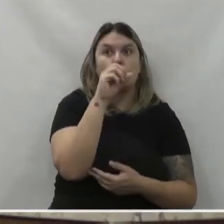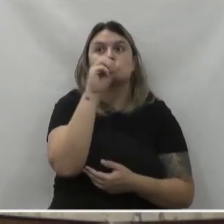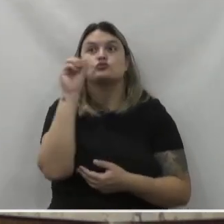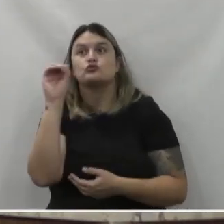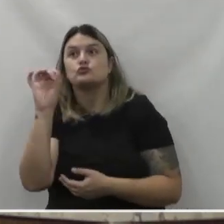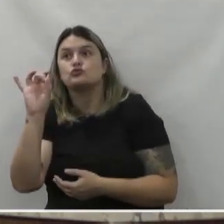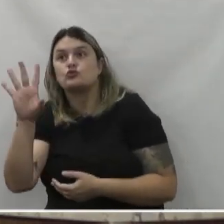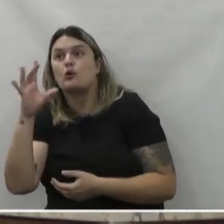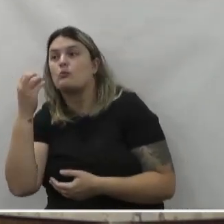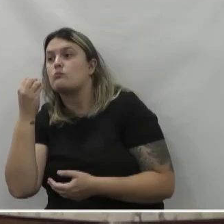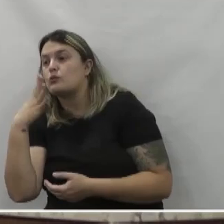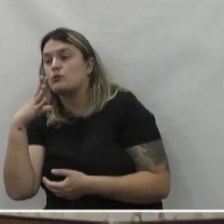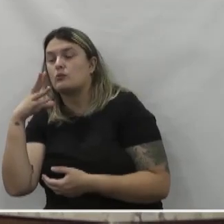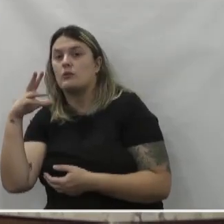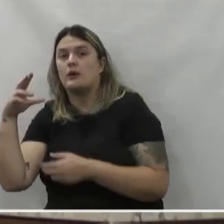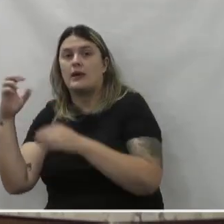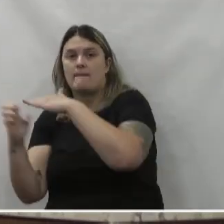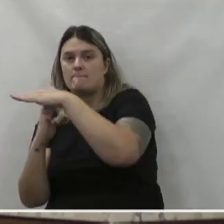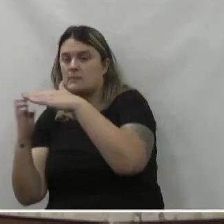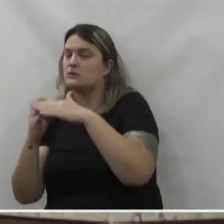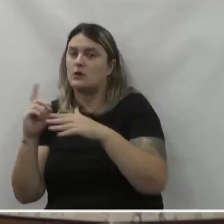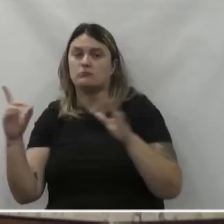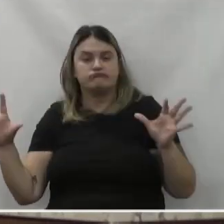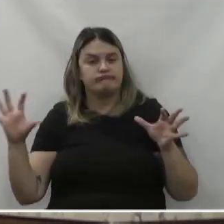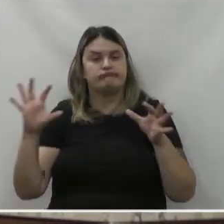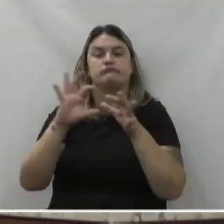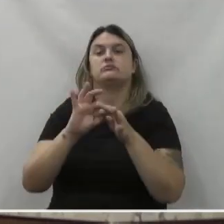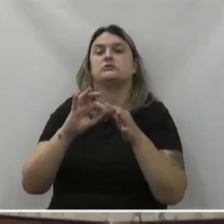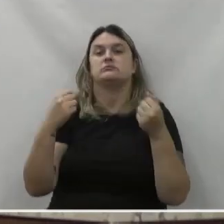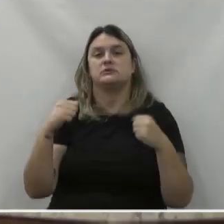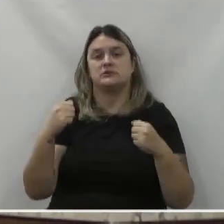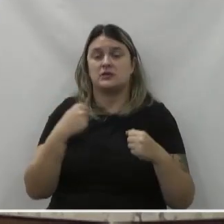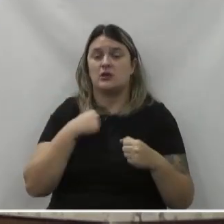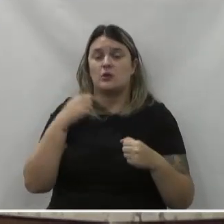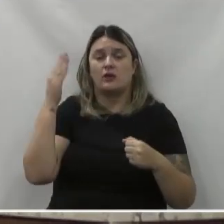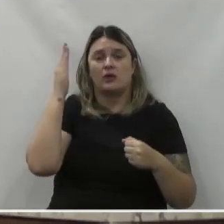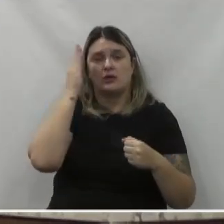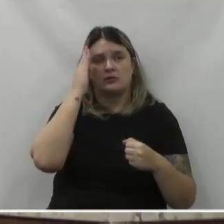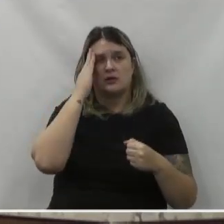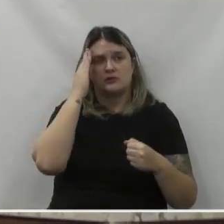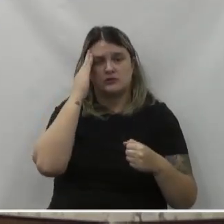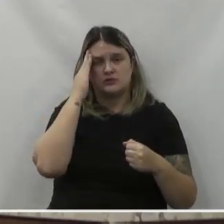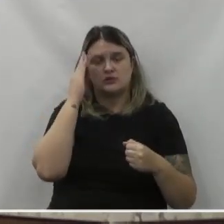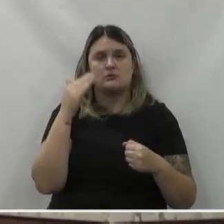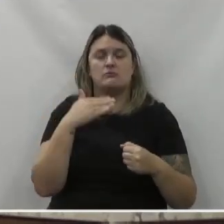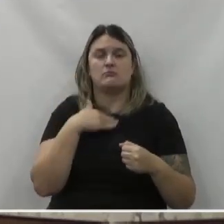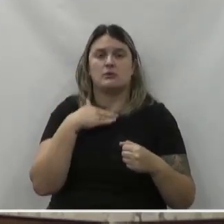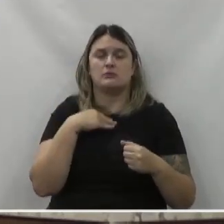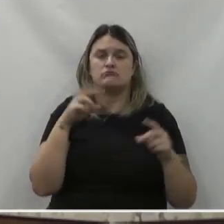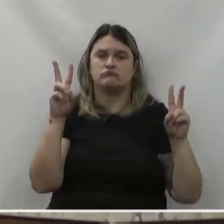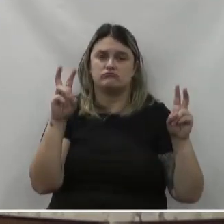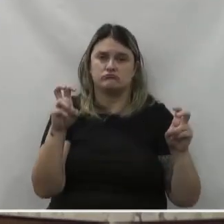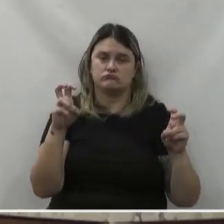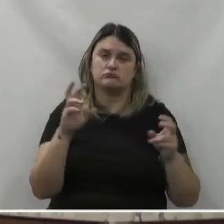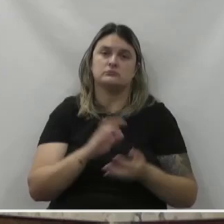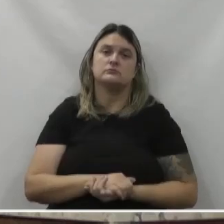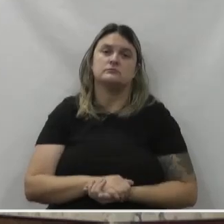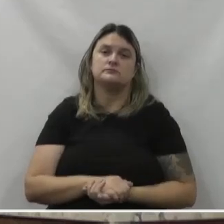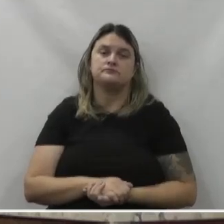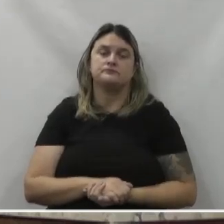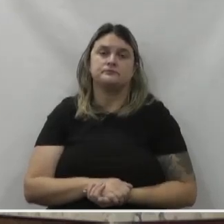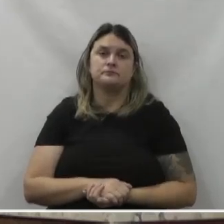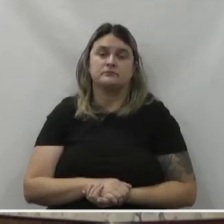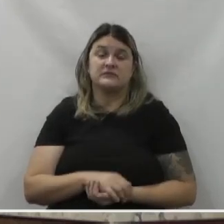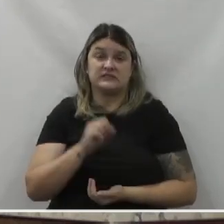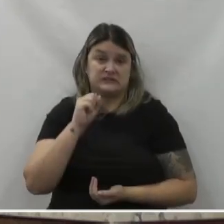que pense em prol da nossa população. Então, só foi esse o meu intuito de abordar esse tema hoje na tribuna, né? E